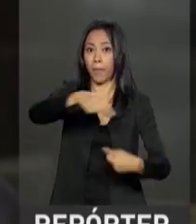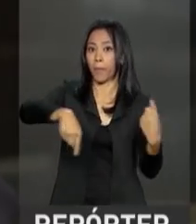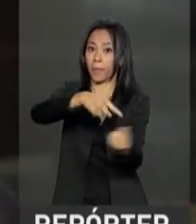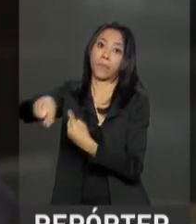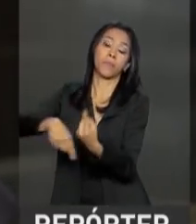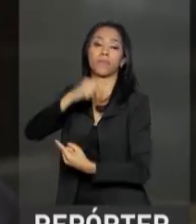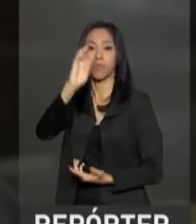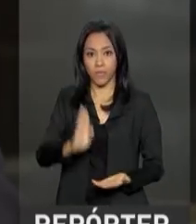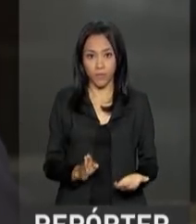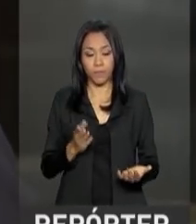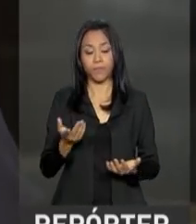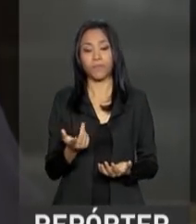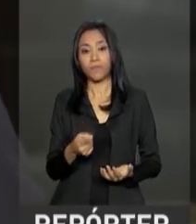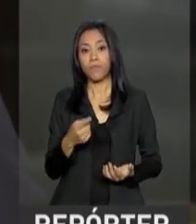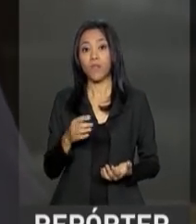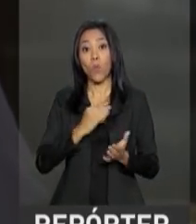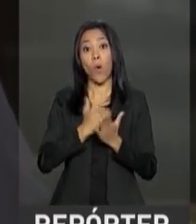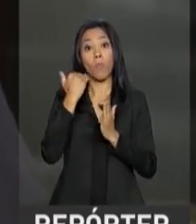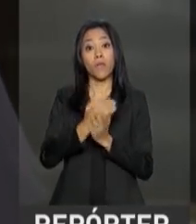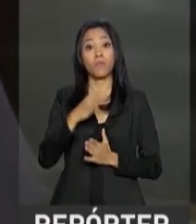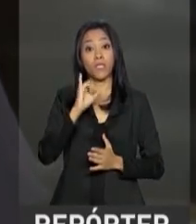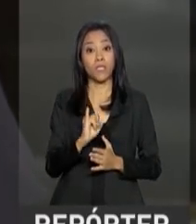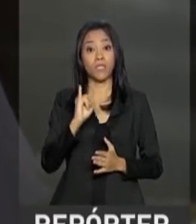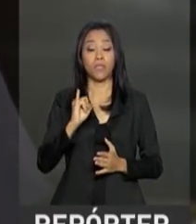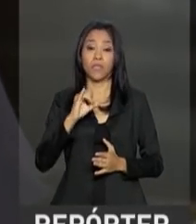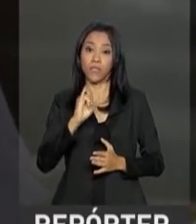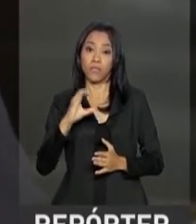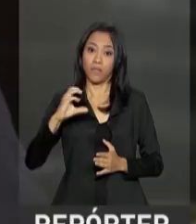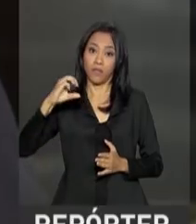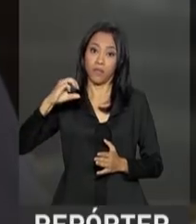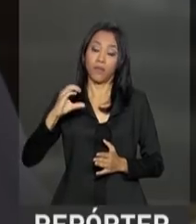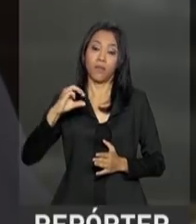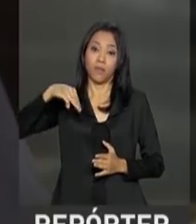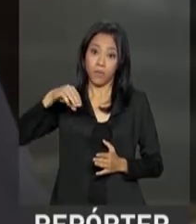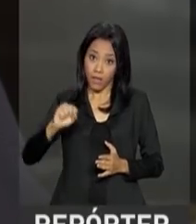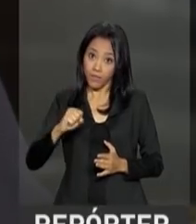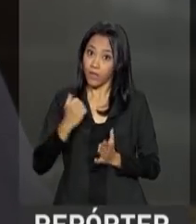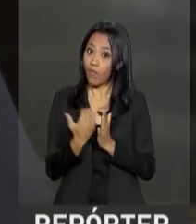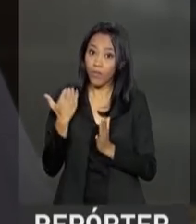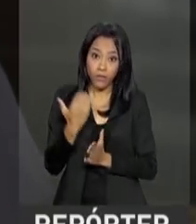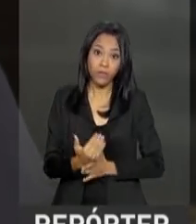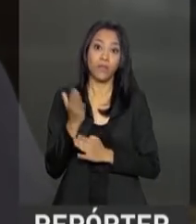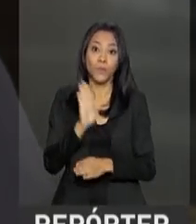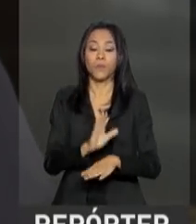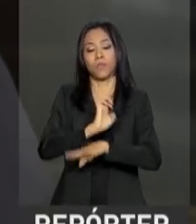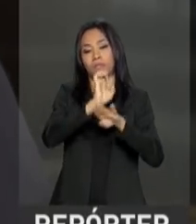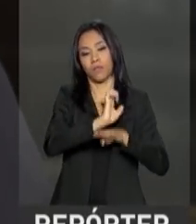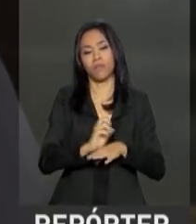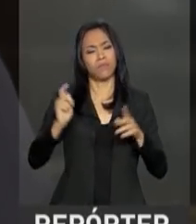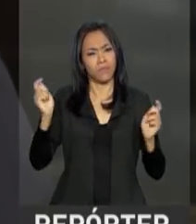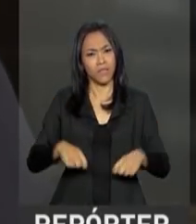cheios momento de cms dos estados em torno de 3% né então o turismo tem muito por fazer pelo brasil